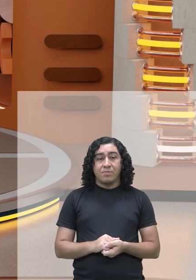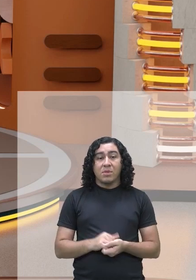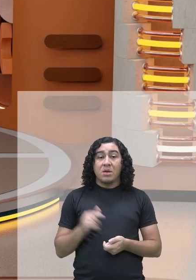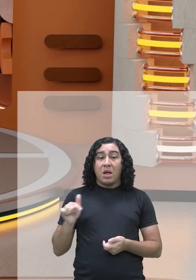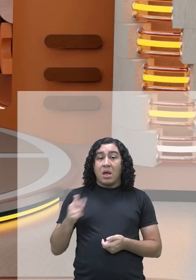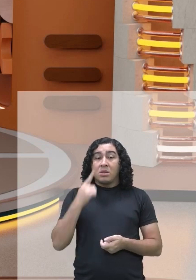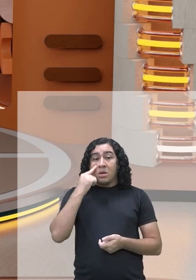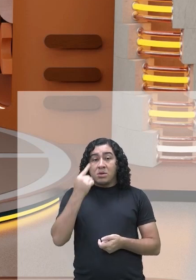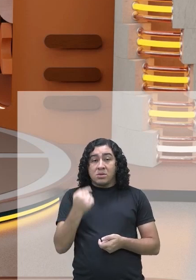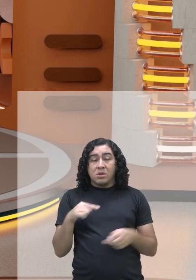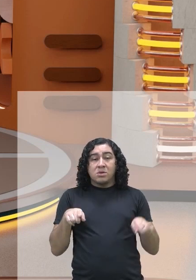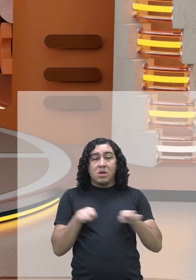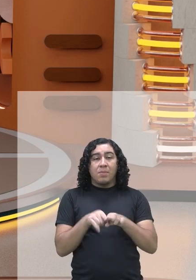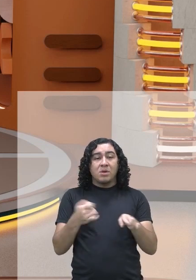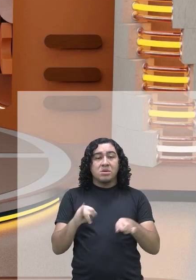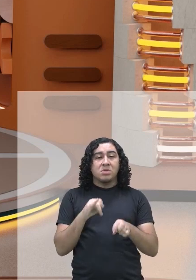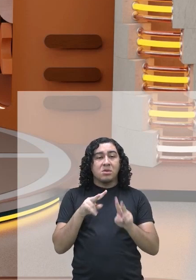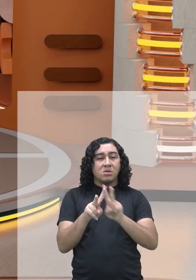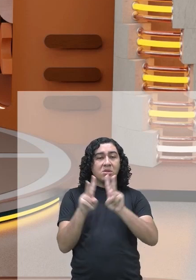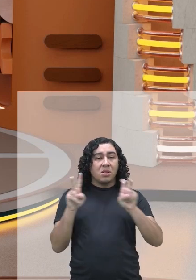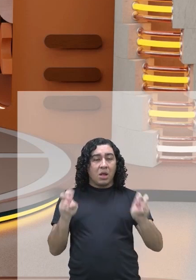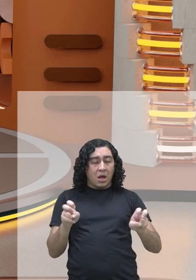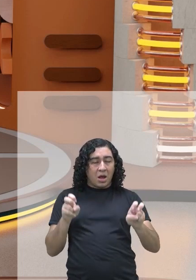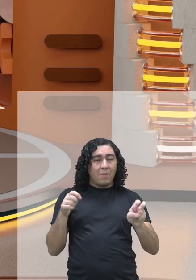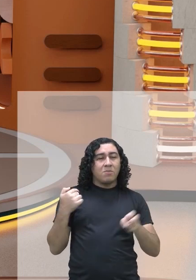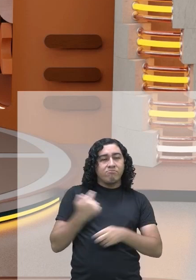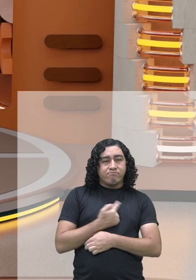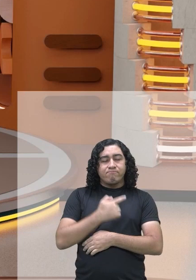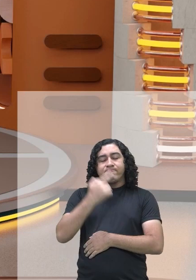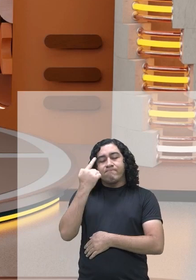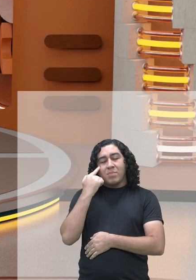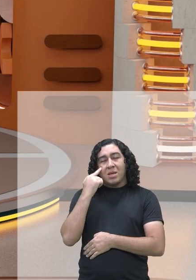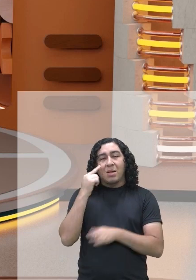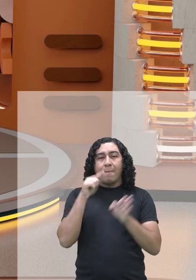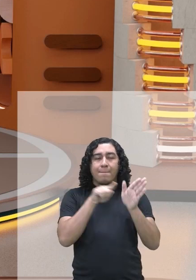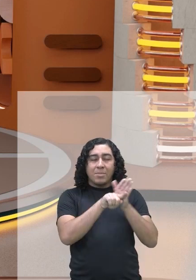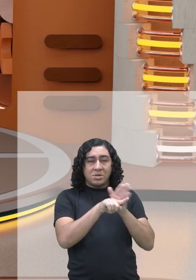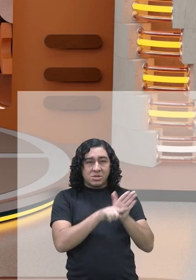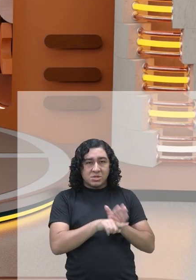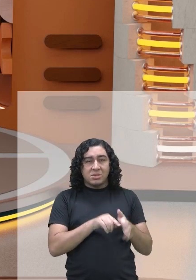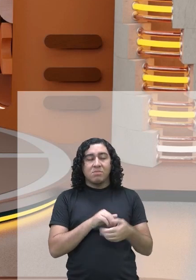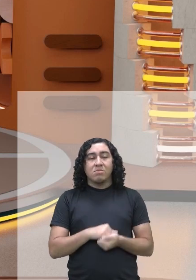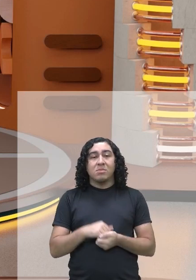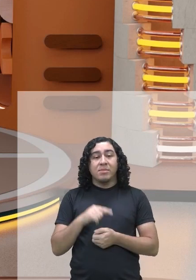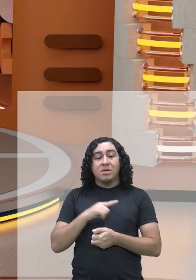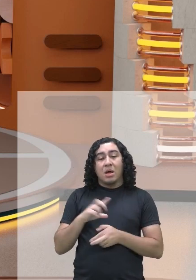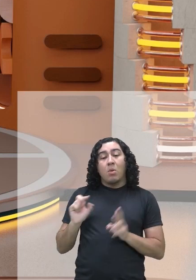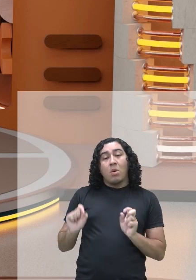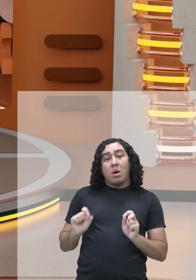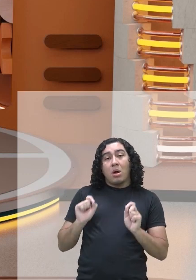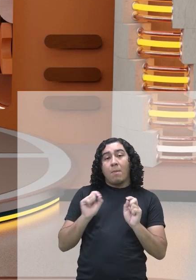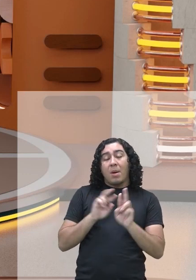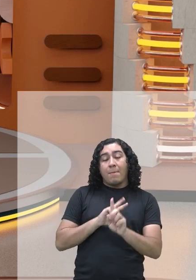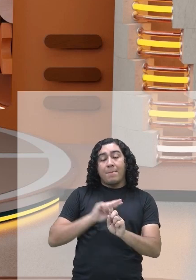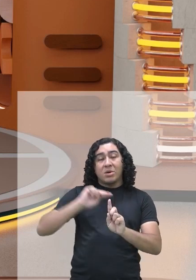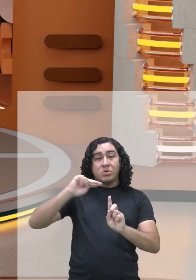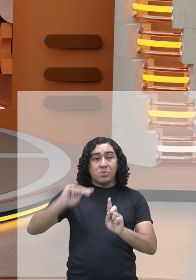interessante quando se aborda ou quando se prepara uma pesquisa, trazer aquele